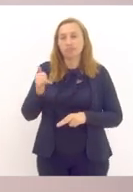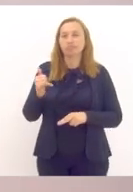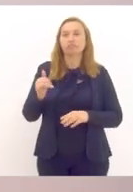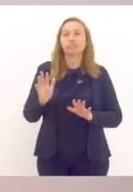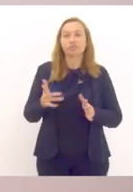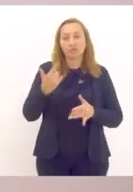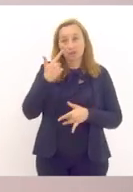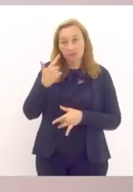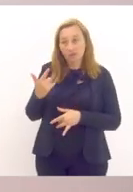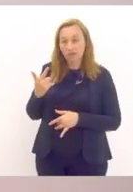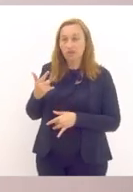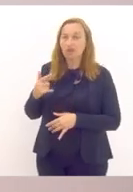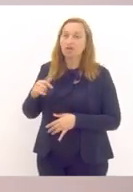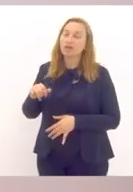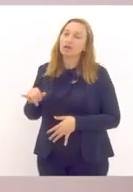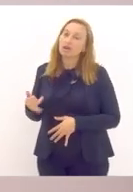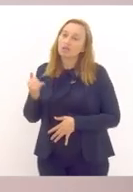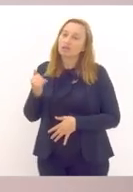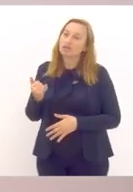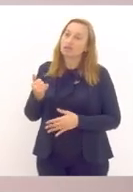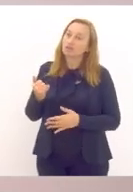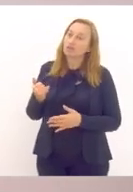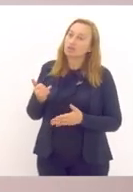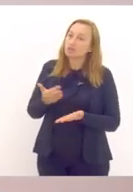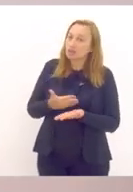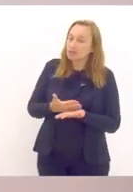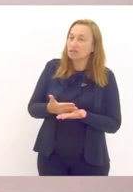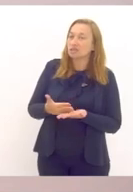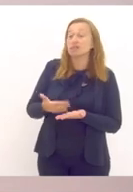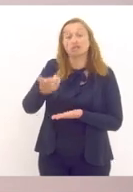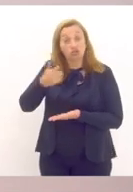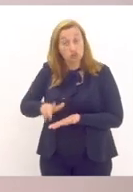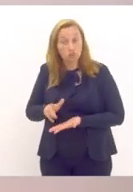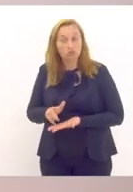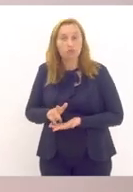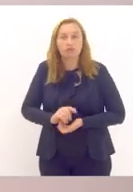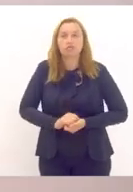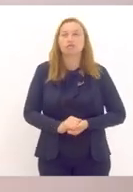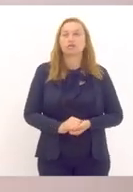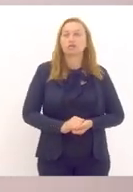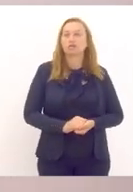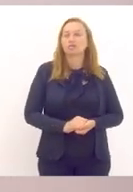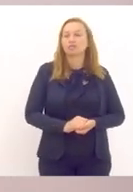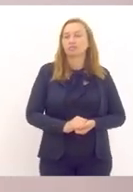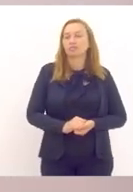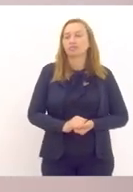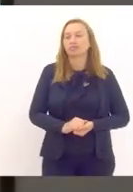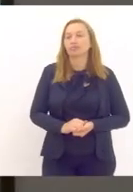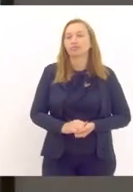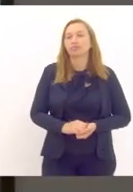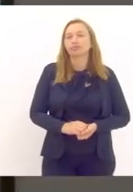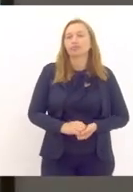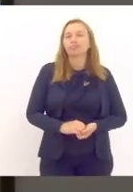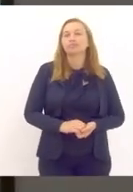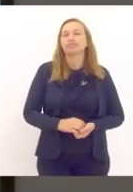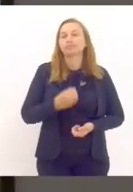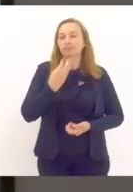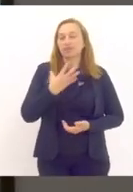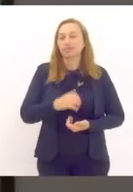inflação começando a vir de novo acima da meta. Por favor, próximo. Bem,